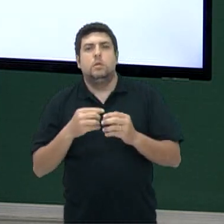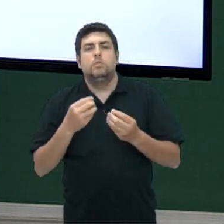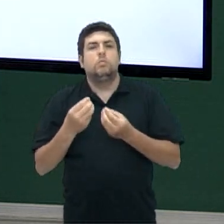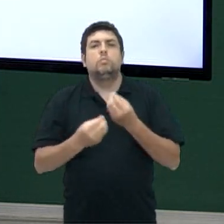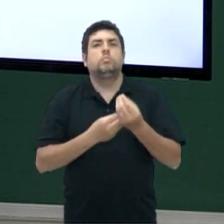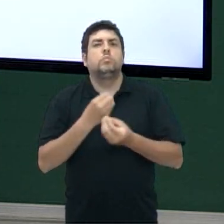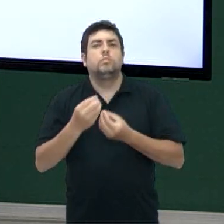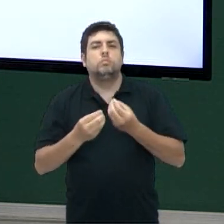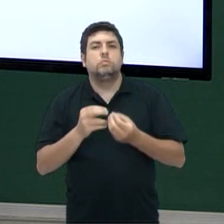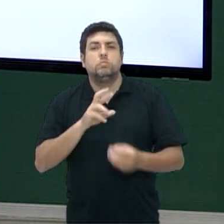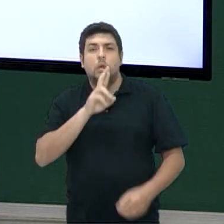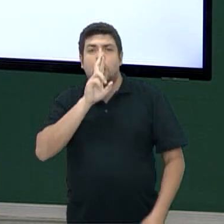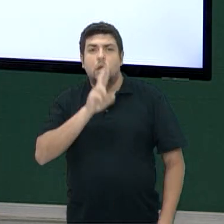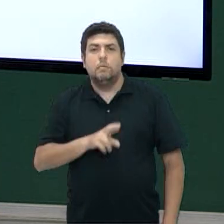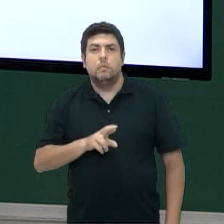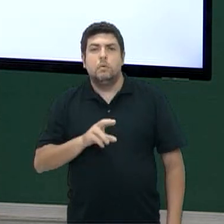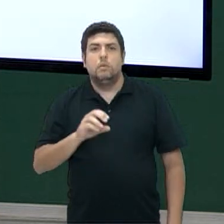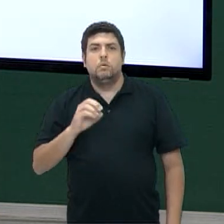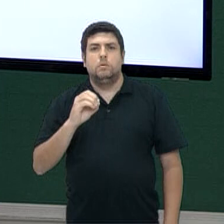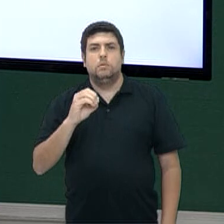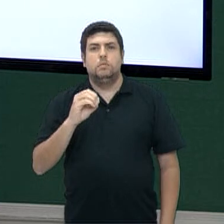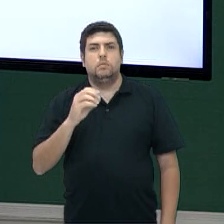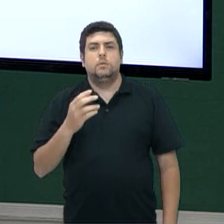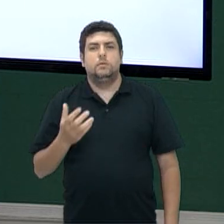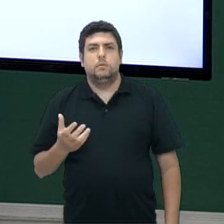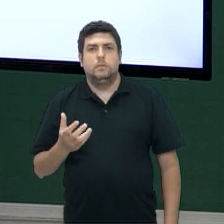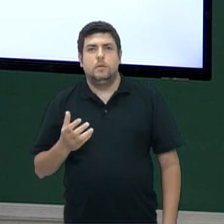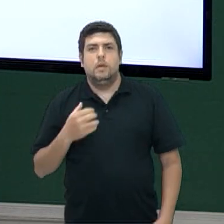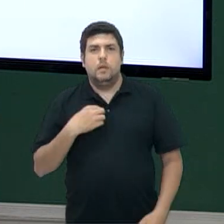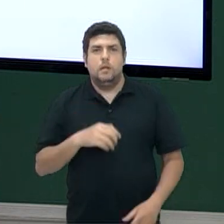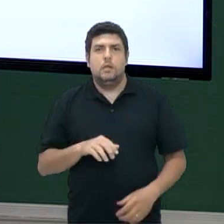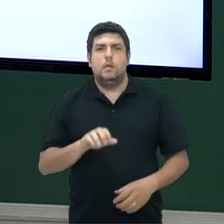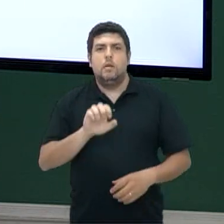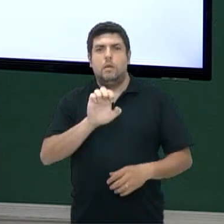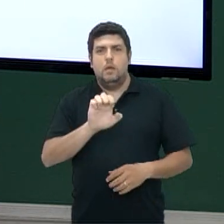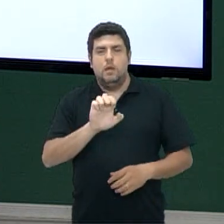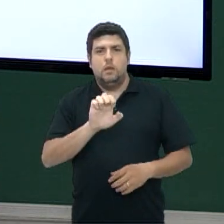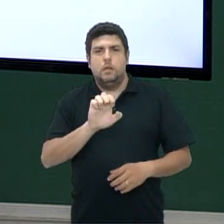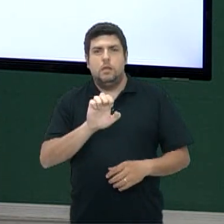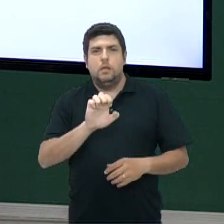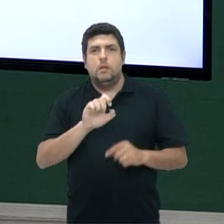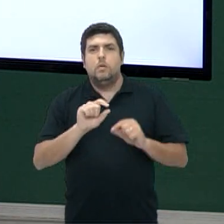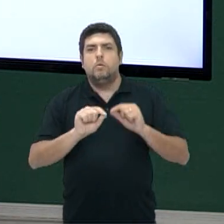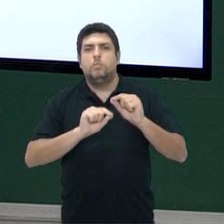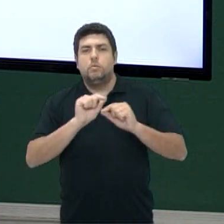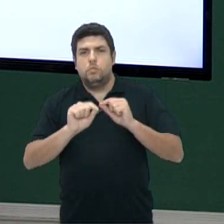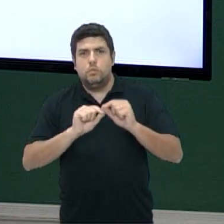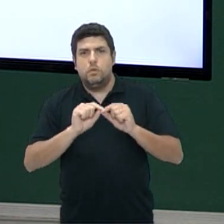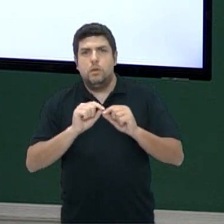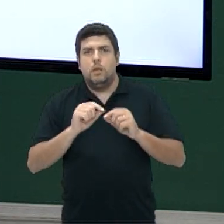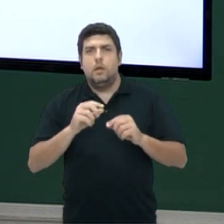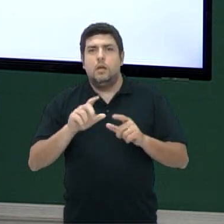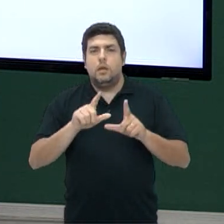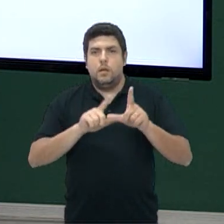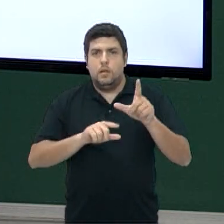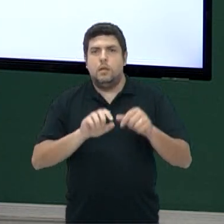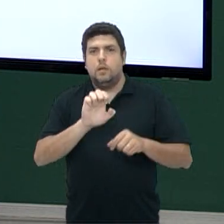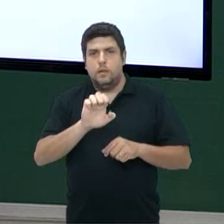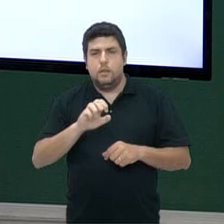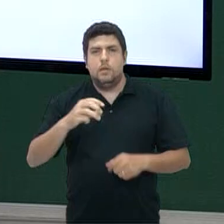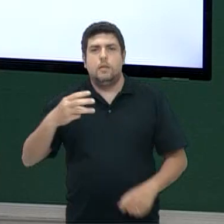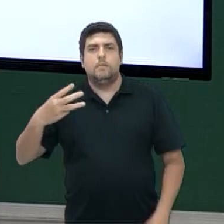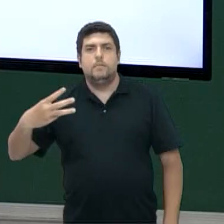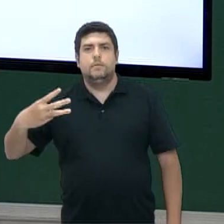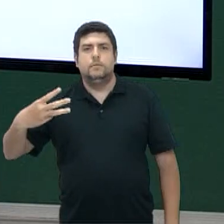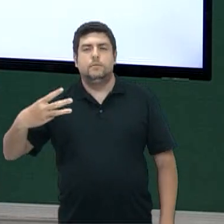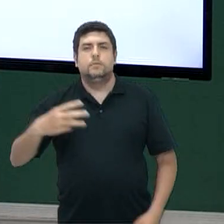oposto, vai ser igual ao vetor nulo que está ali. Então, a alternativa correta, a alternativa E.